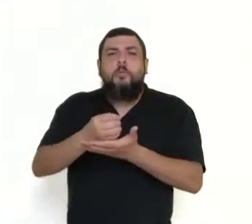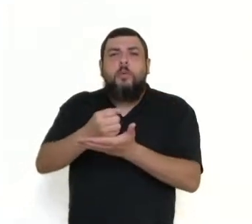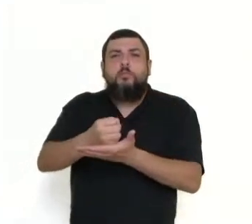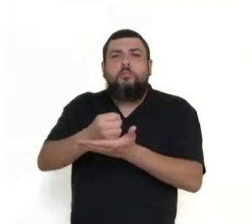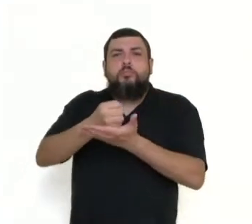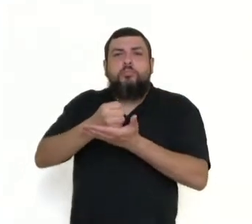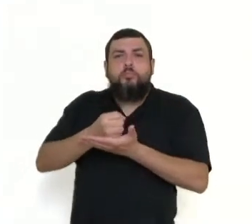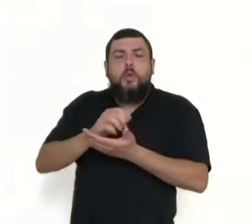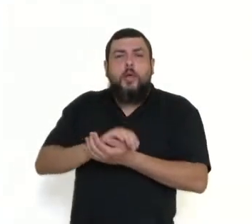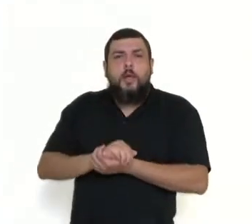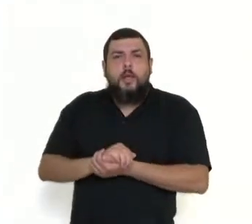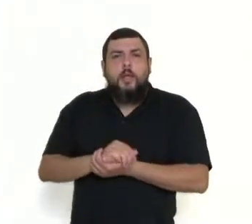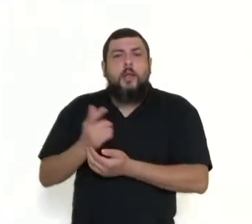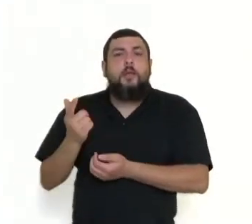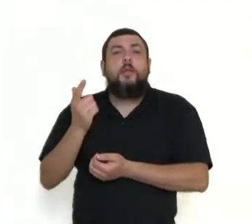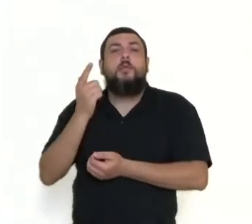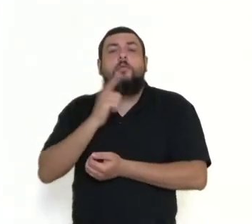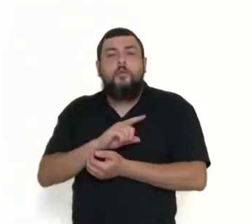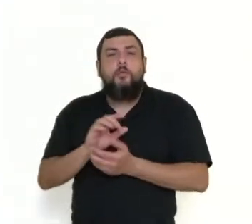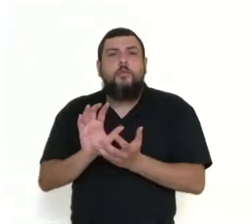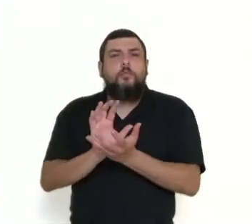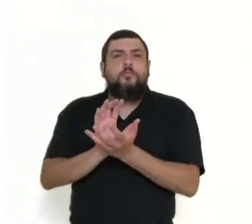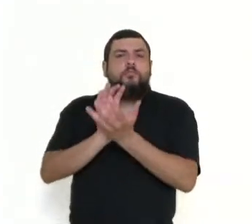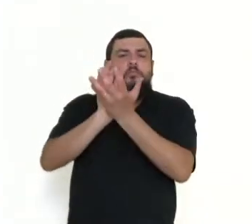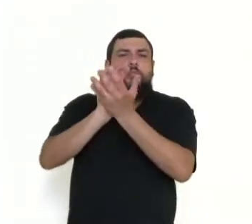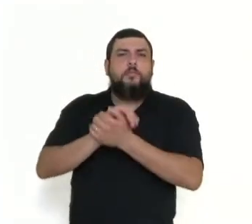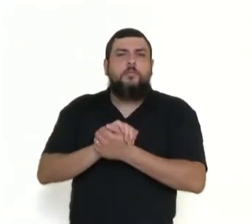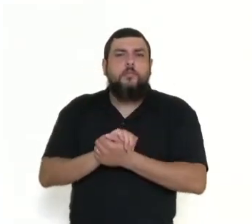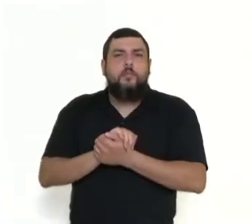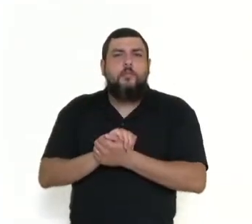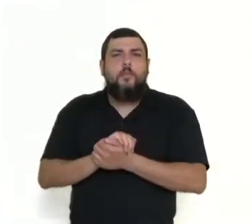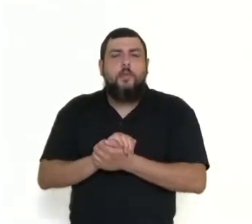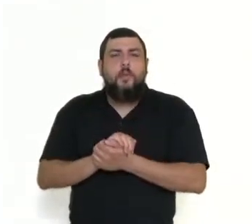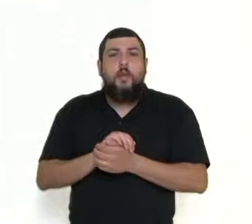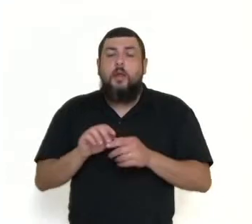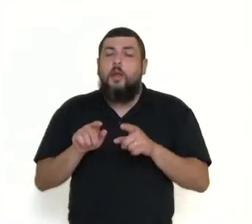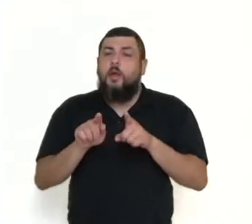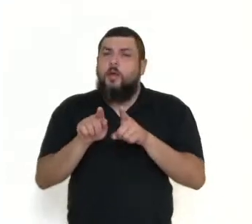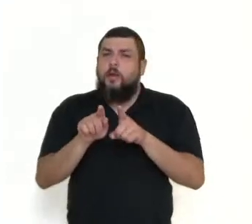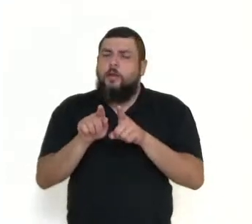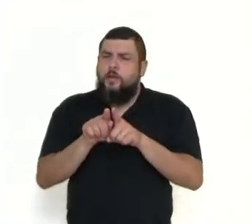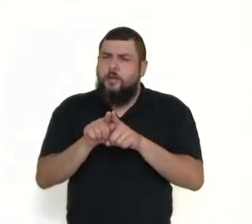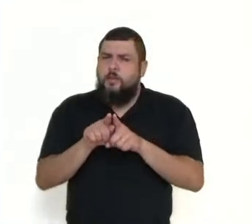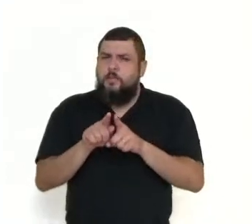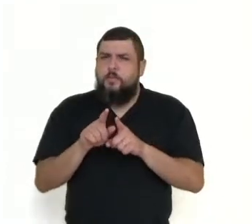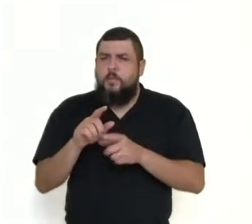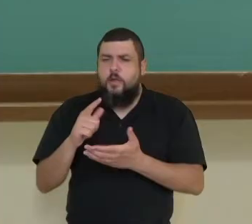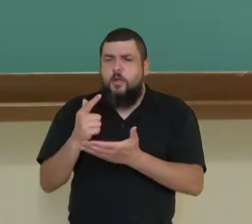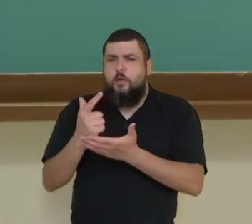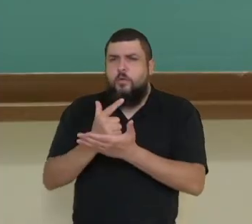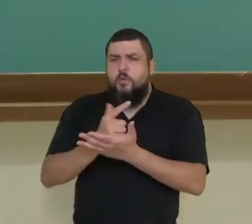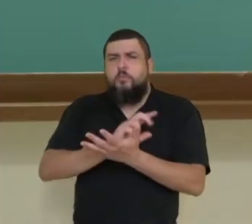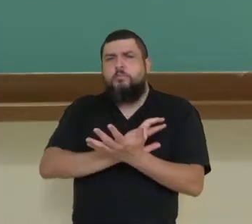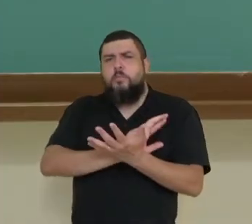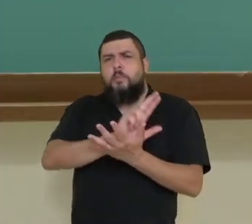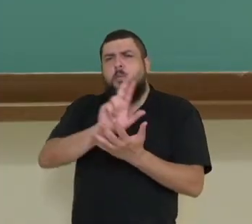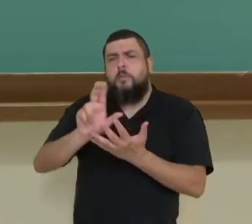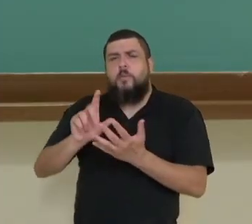aqui da caracterização das obras, que é o resgate da tradição moçambicana por meio de uma